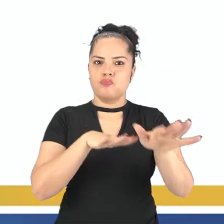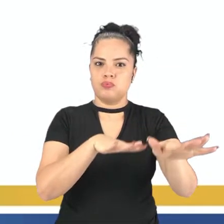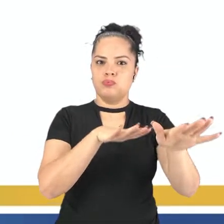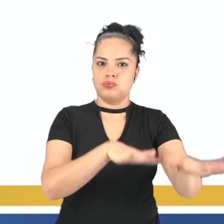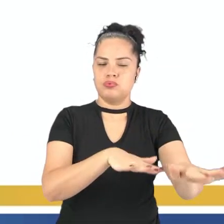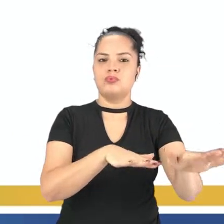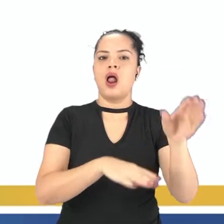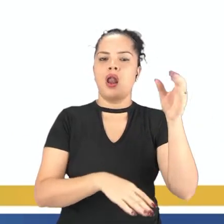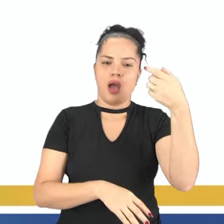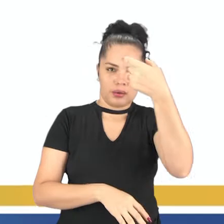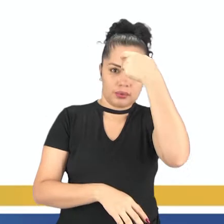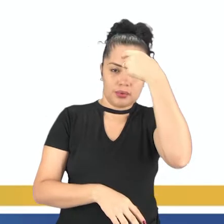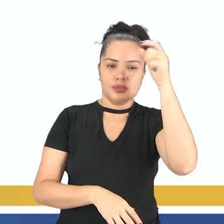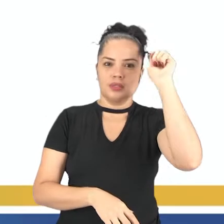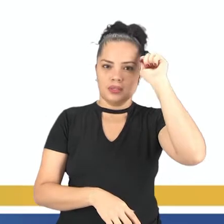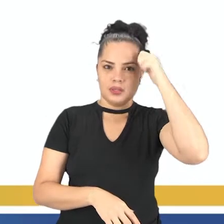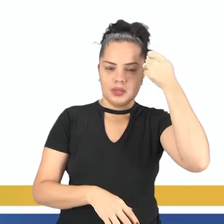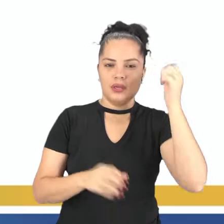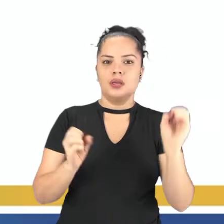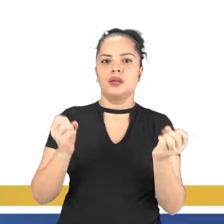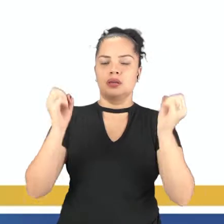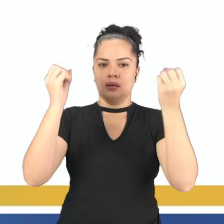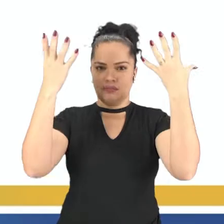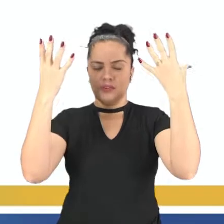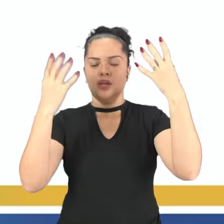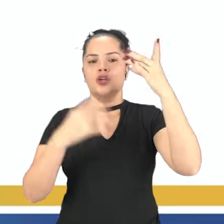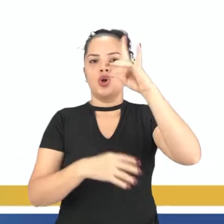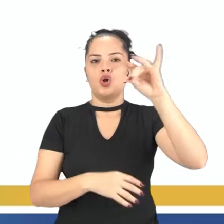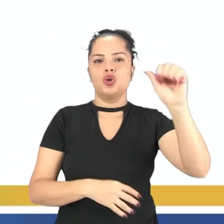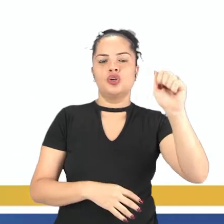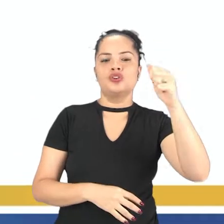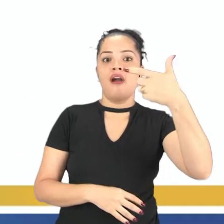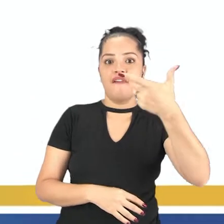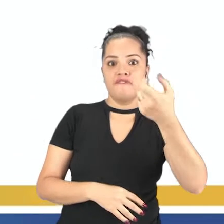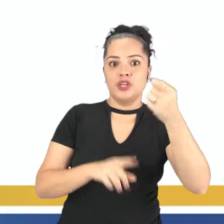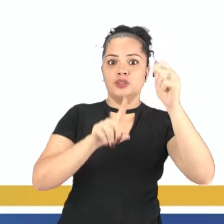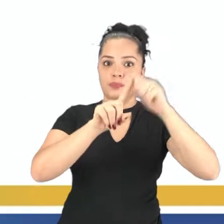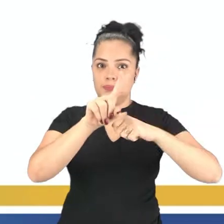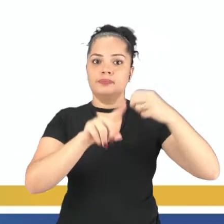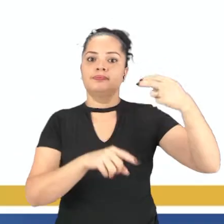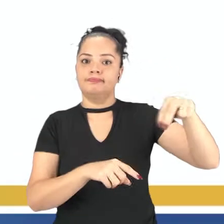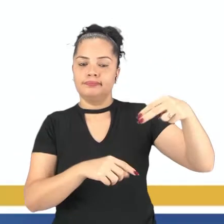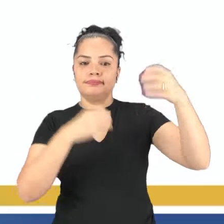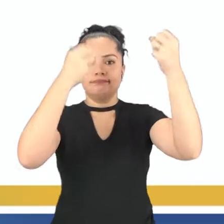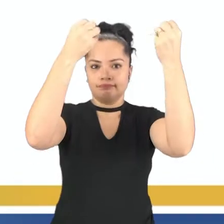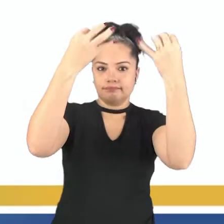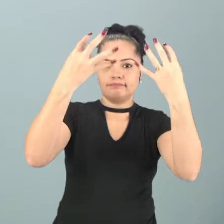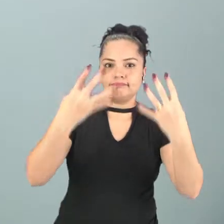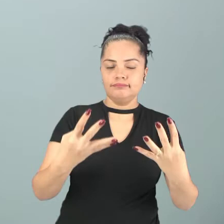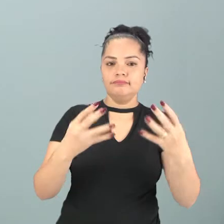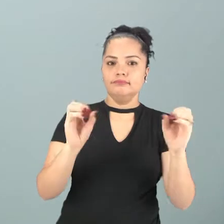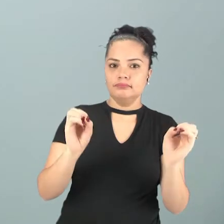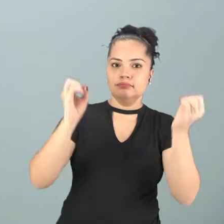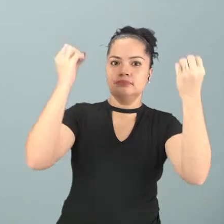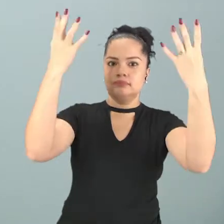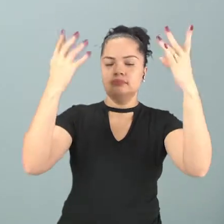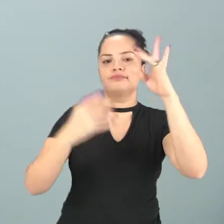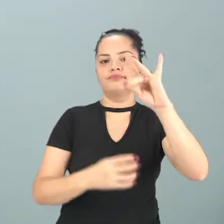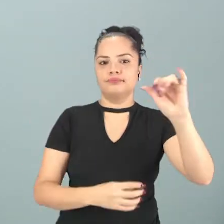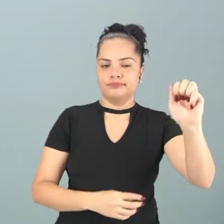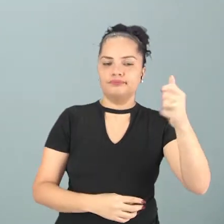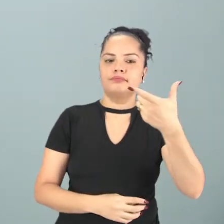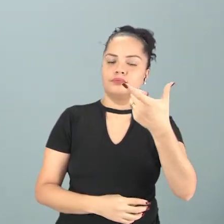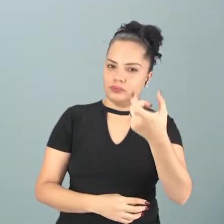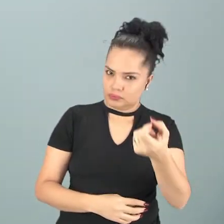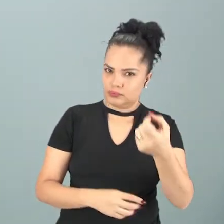Negra, que é comemorado no dia 20 de novembro, e aí explicou um pouquinho que é comemorado justamente no dia 20 de